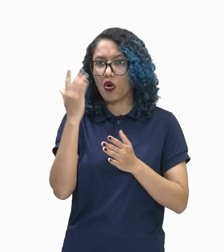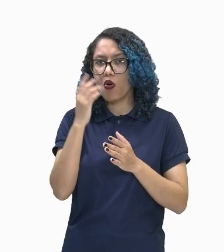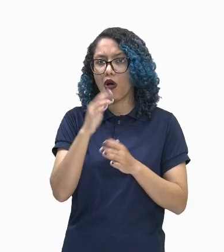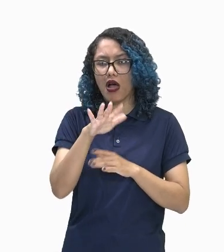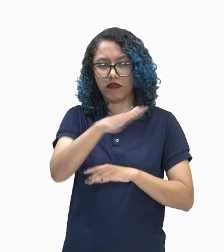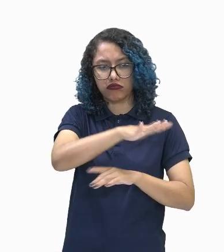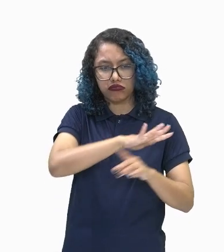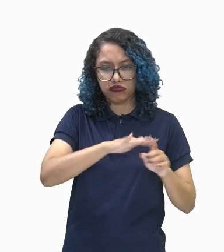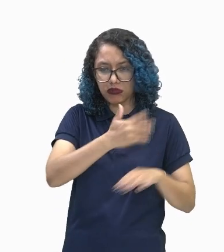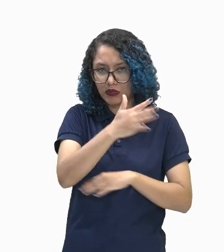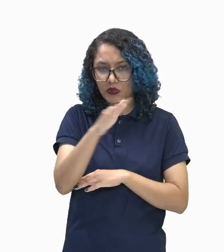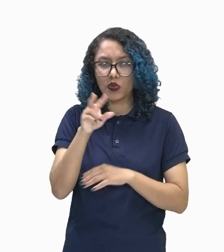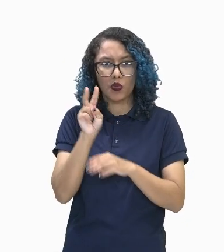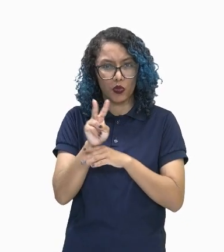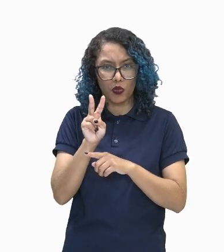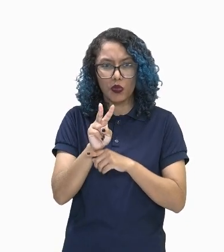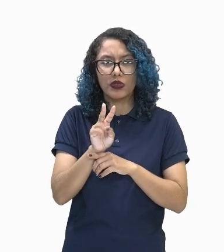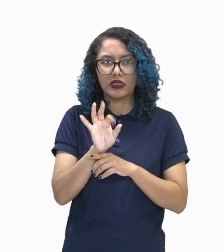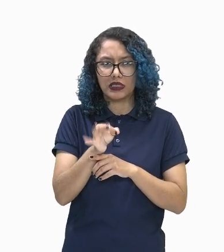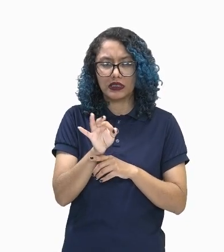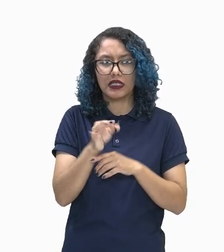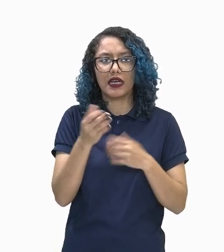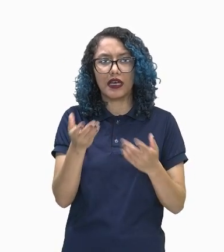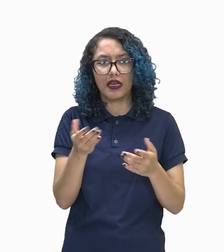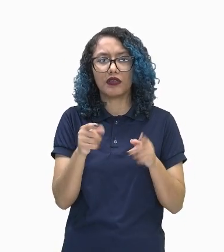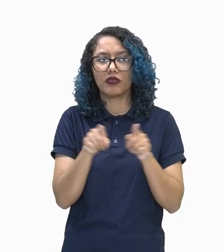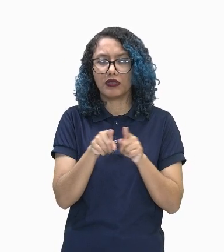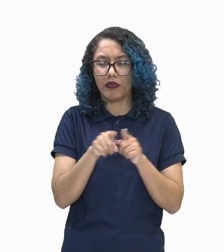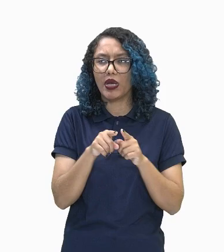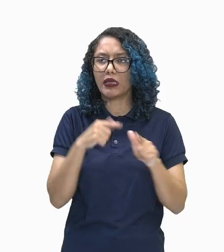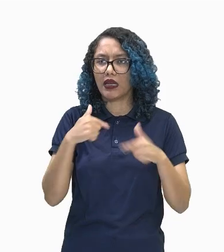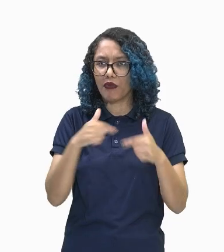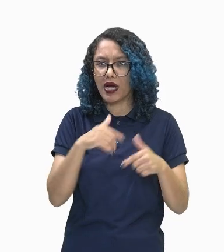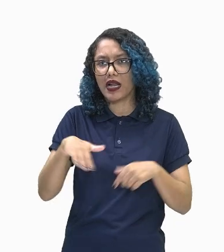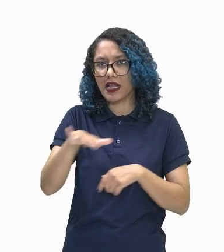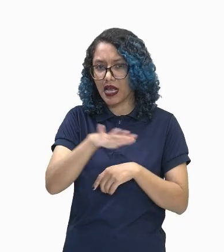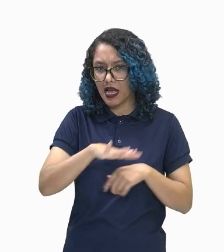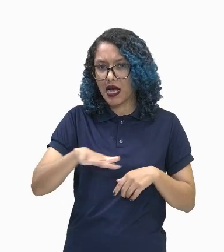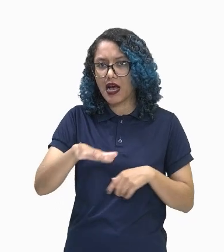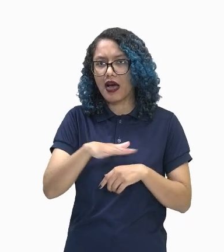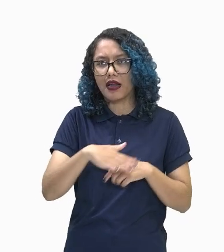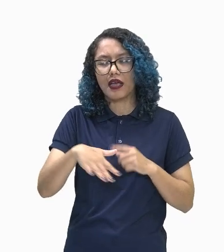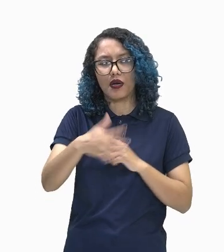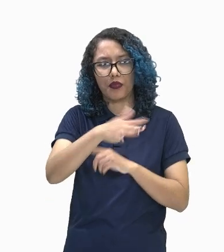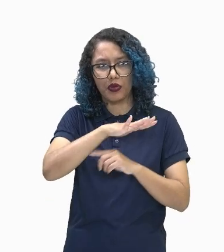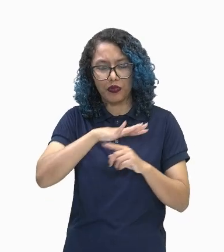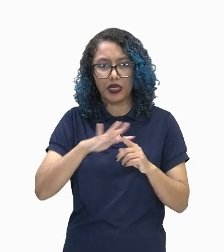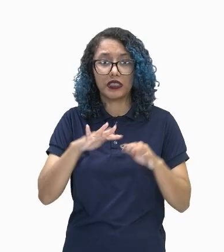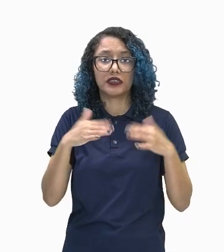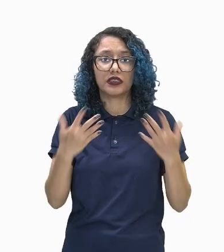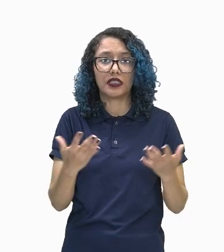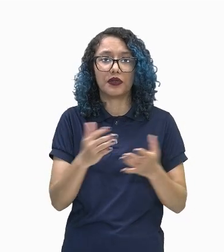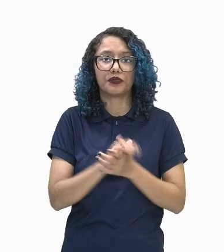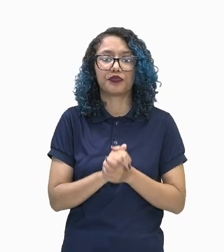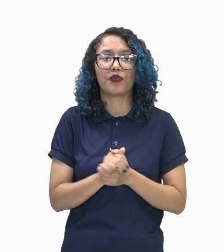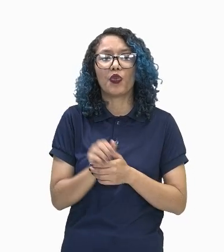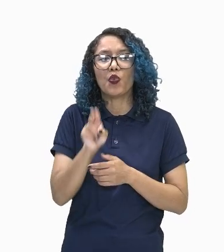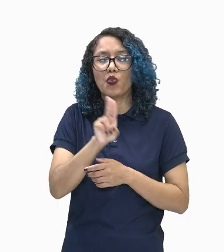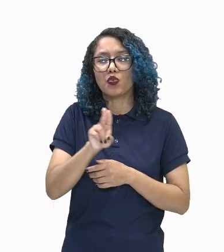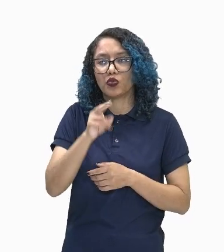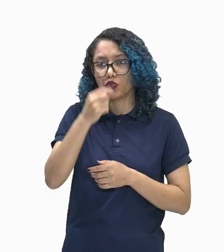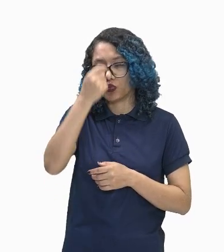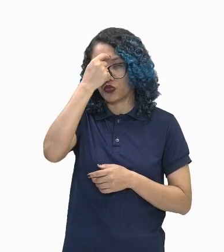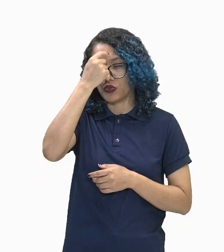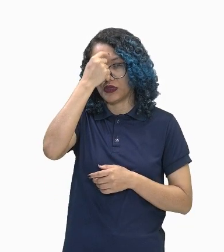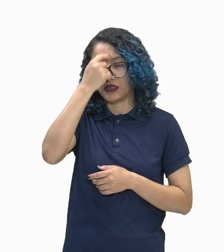que trabalha com essas relações. Então, quando se diz o uso racional da água e